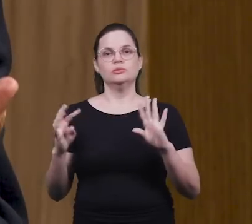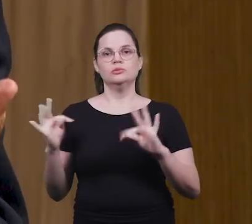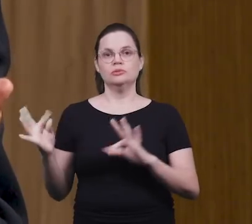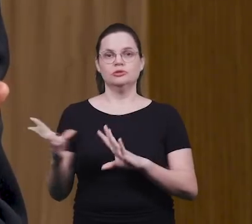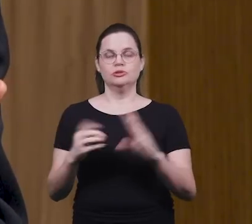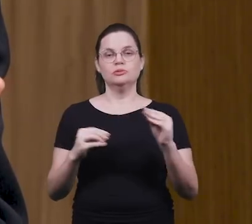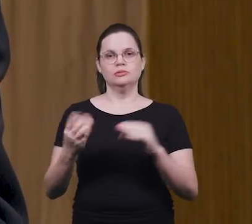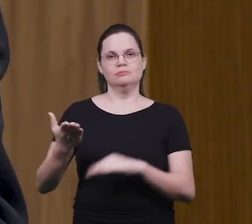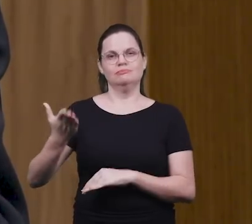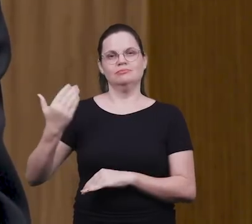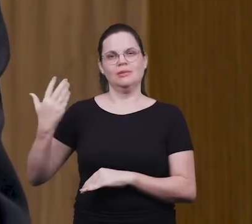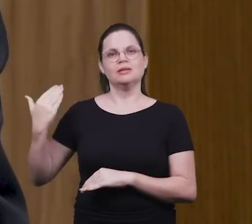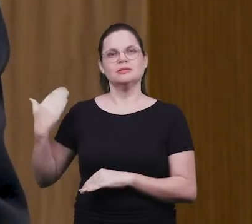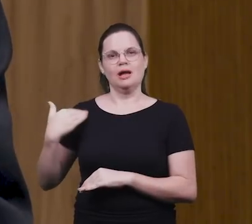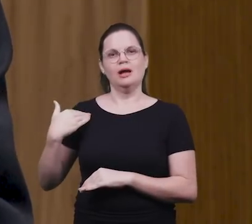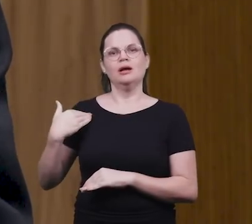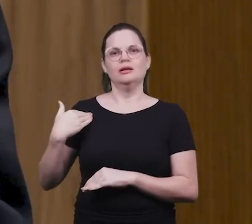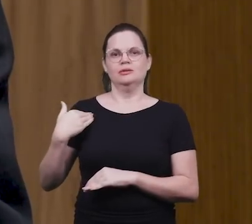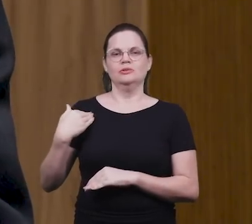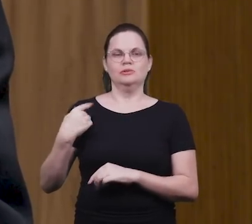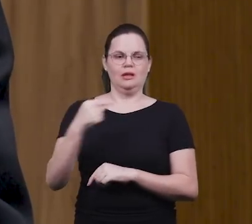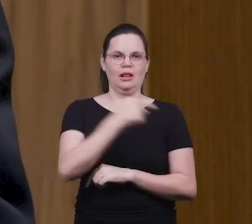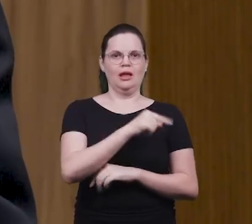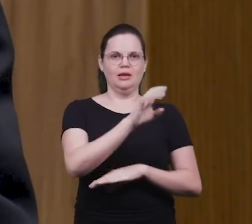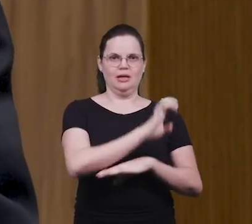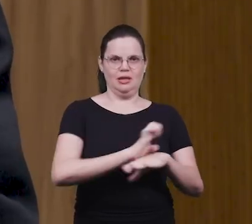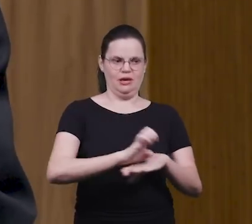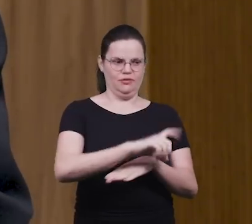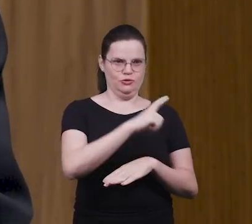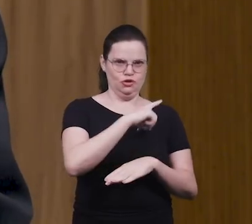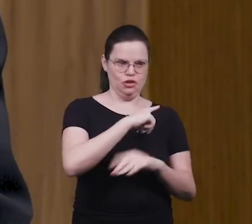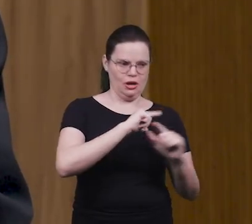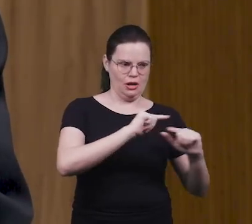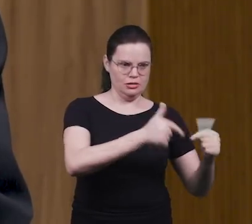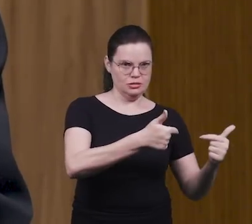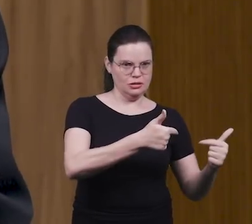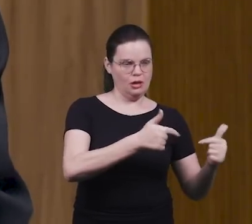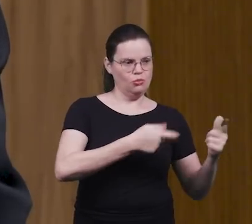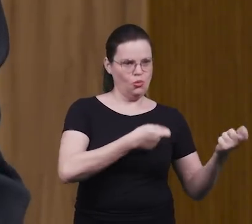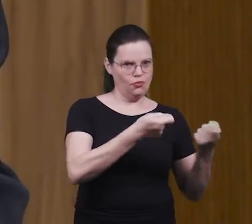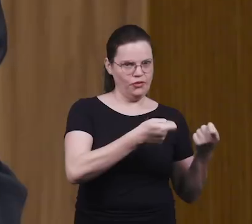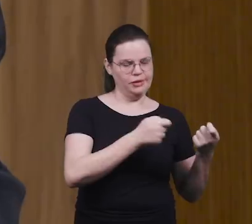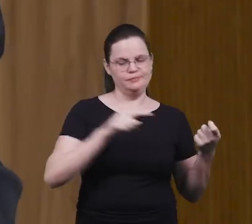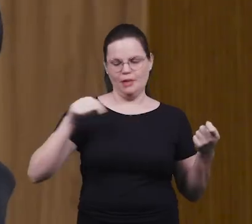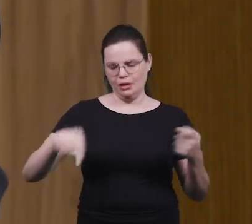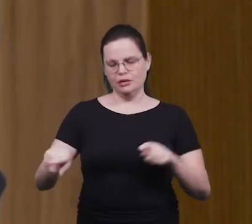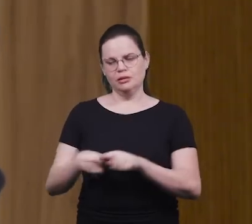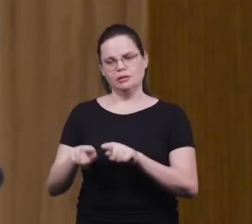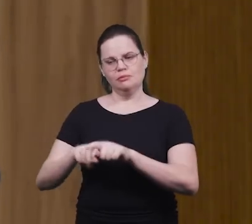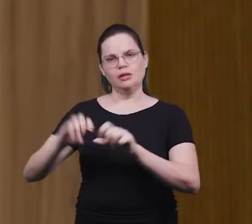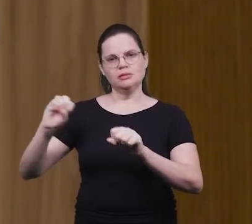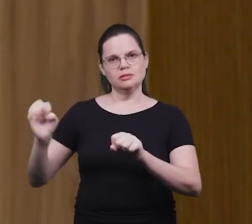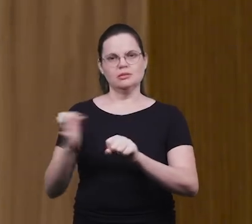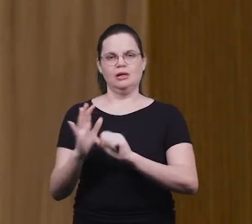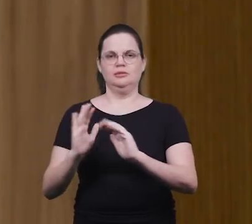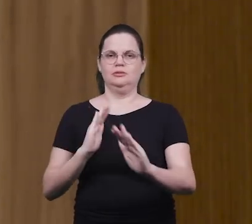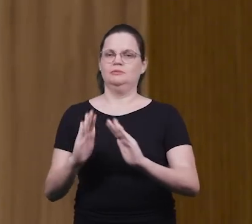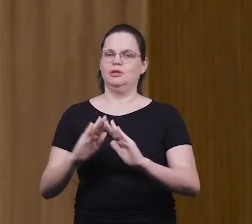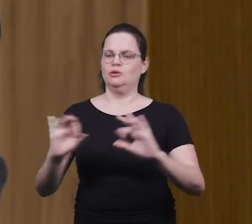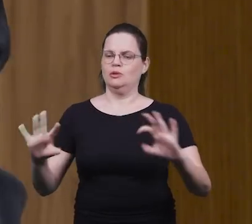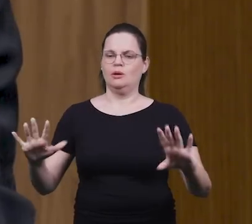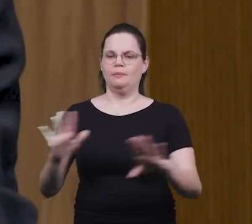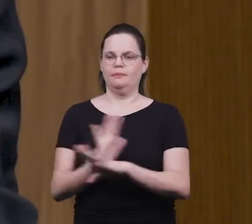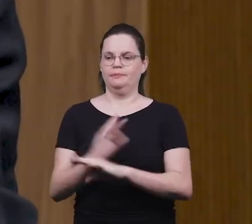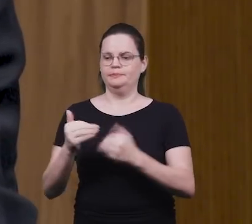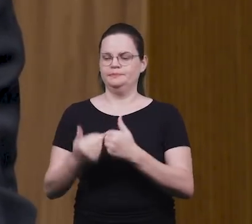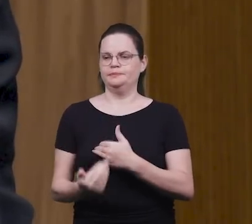período de Éfeso, e que essa operação agora vai ser uma operação completa em Sardes, para, a partir dali, já começar a